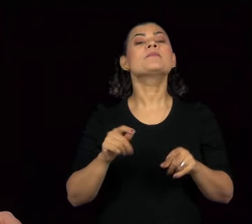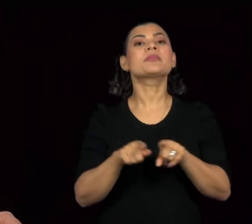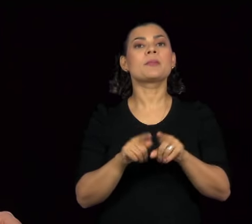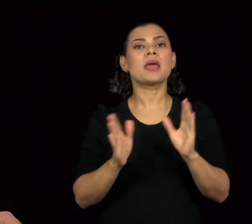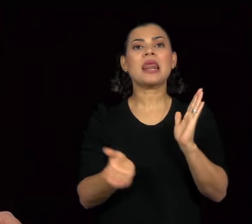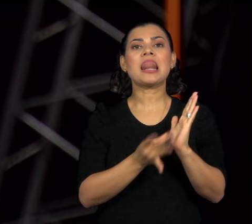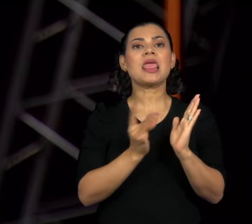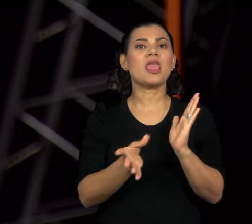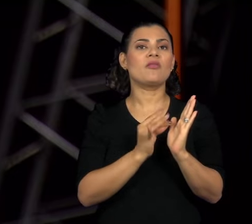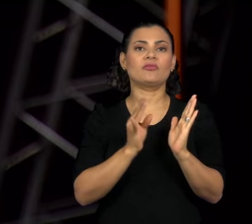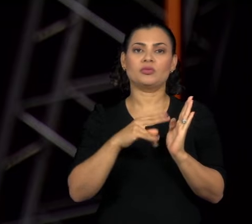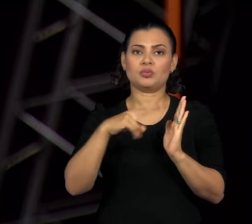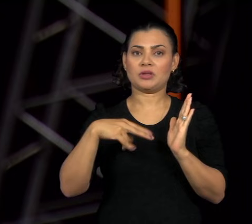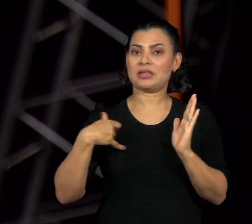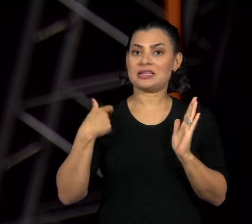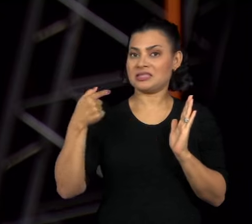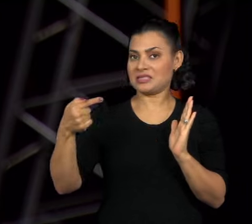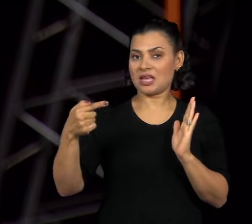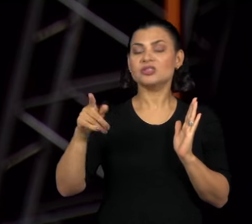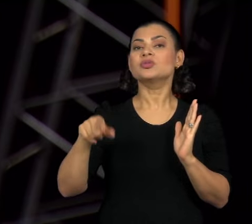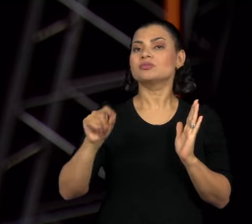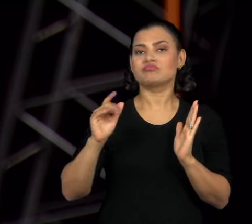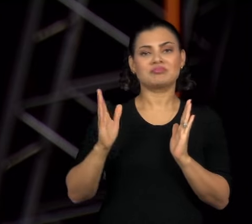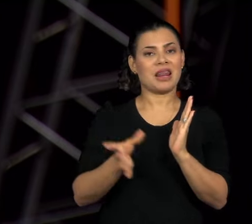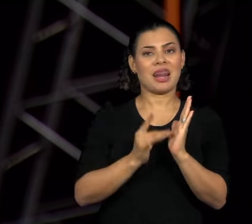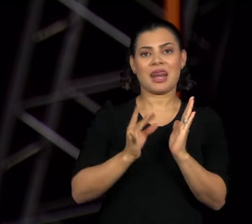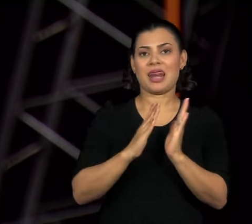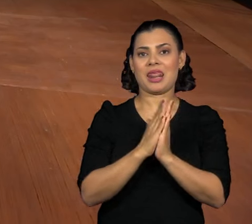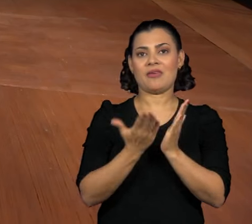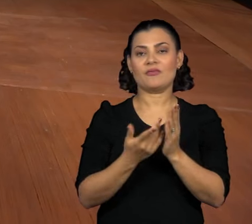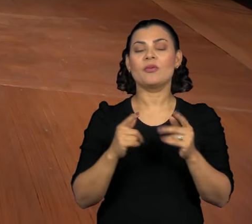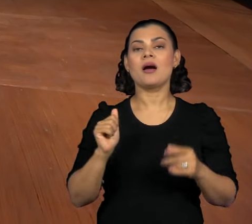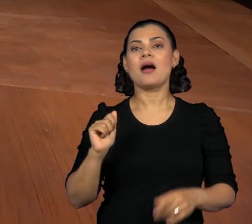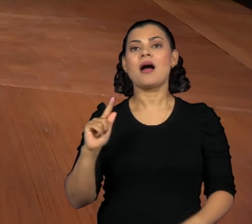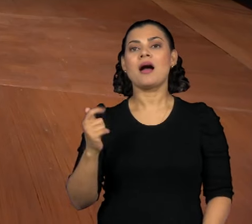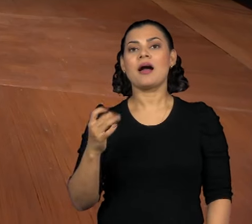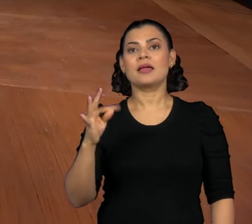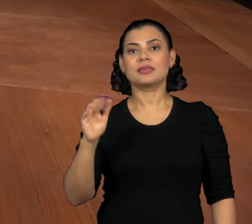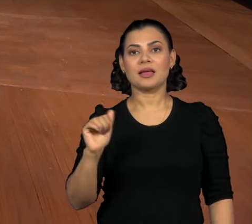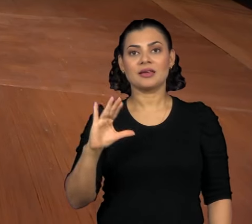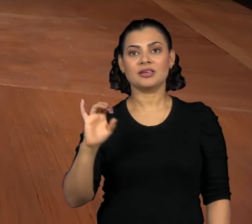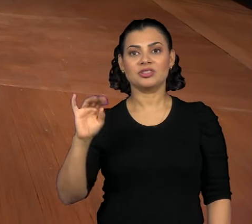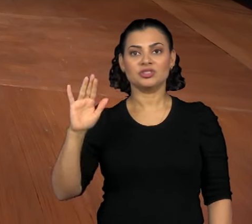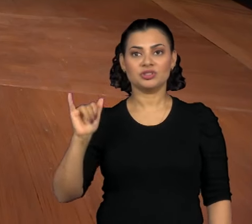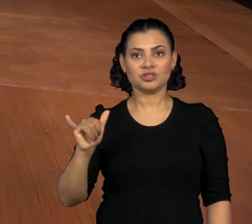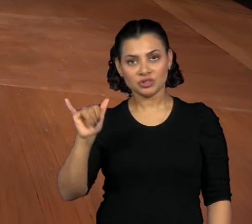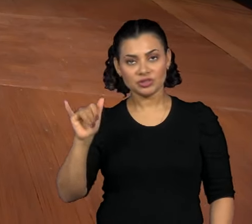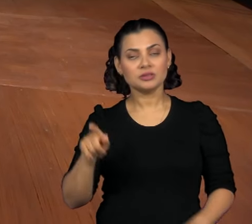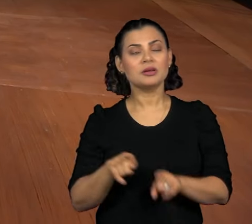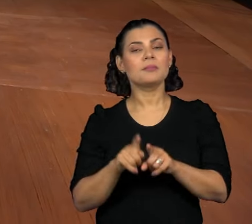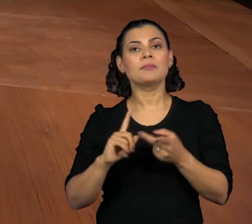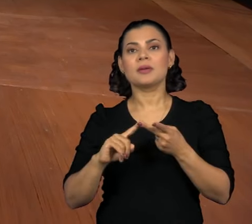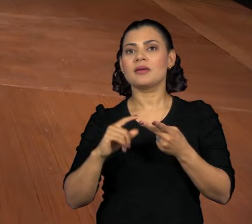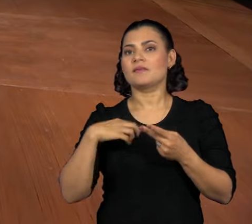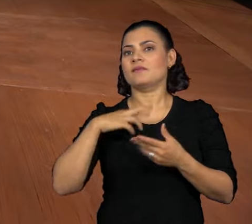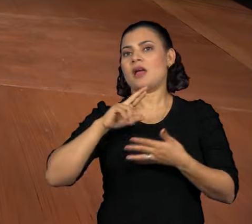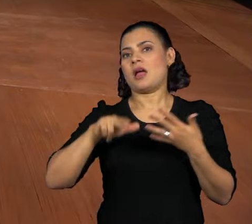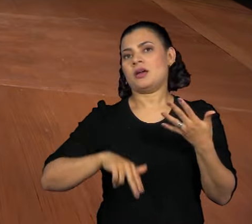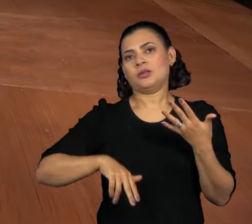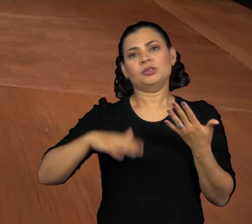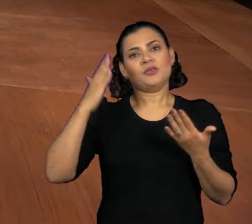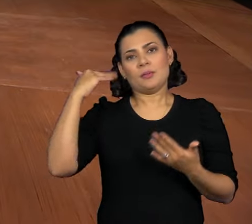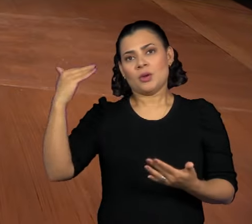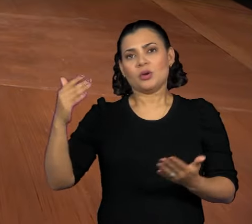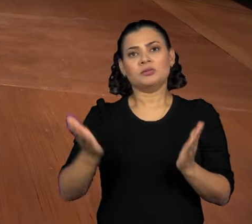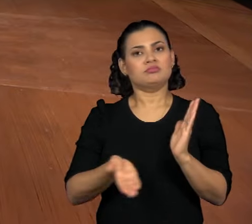muitos livros... Com 7 anos. Então, Agatha Christie, coisas de mistério também que ele adorava, Arsène Lupin, né, do